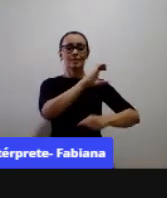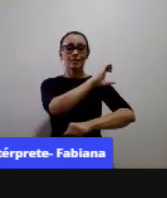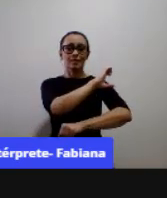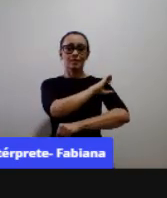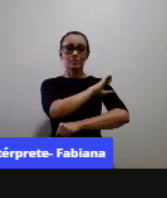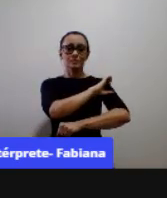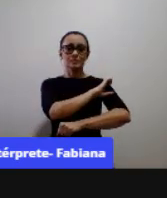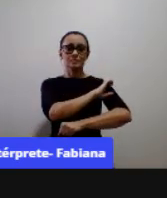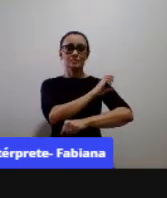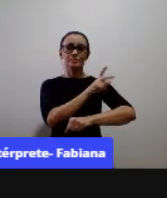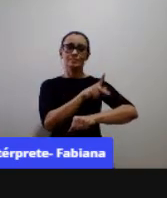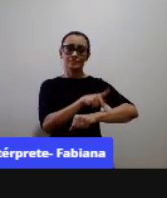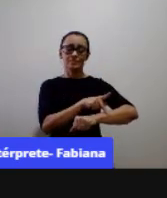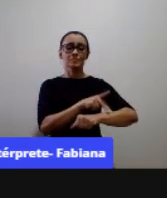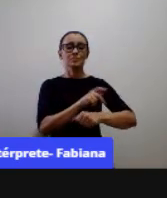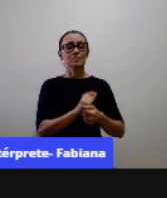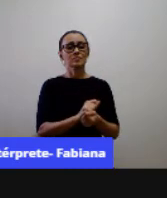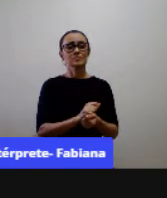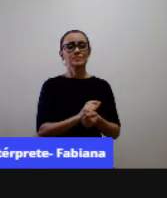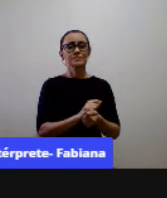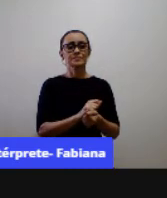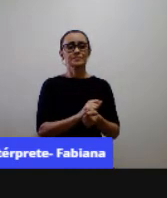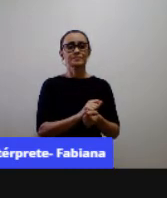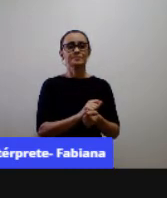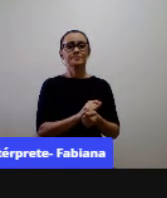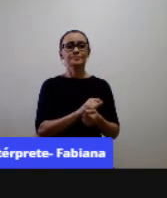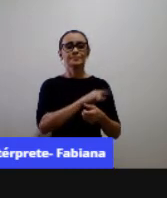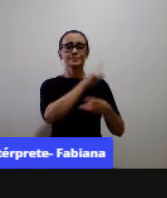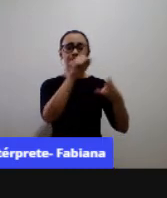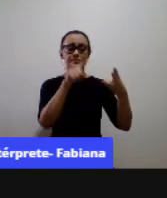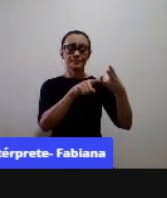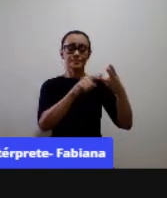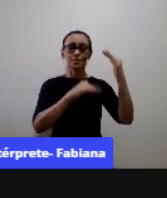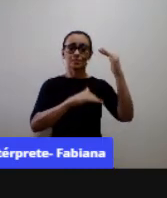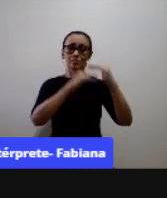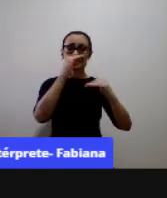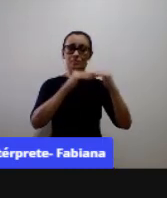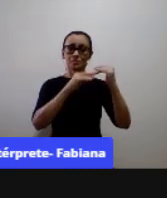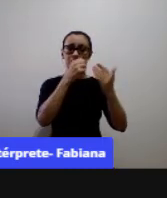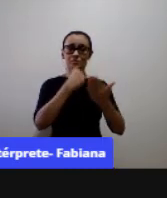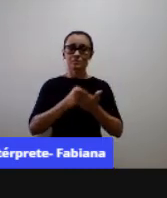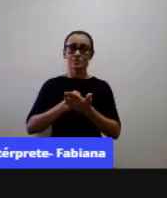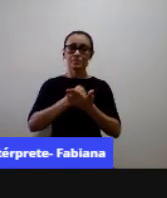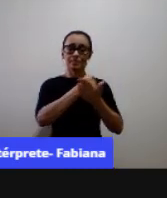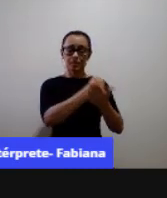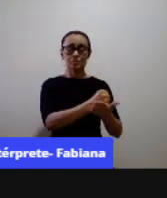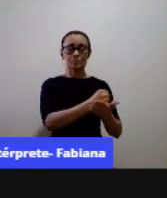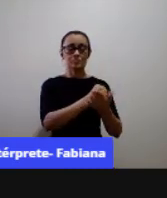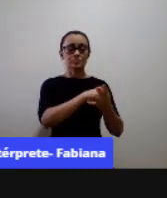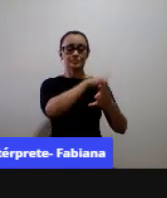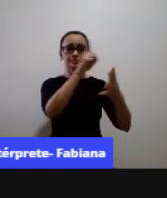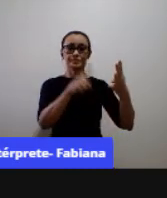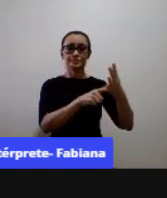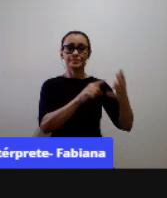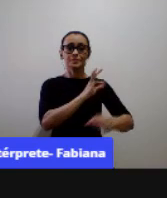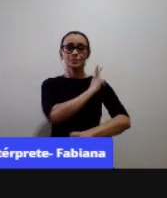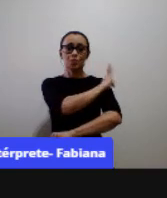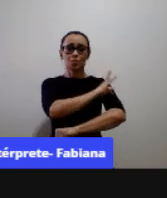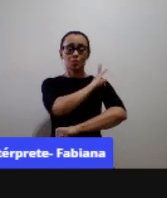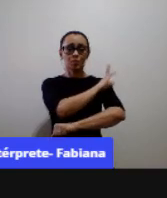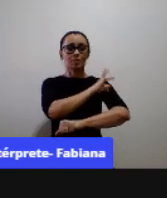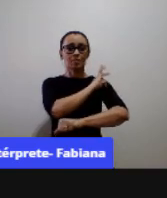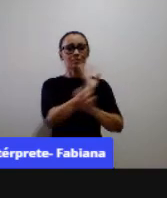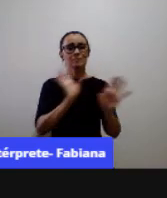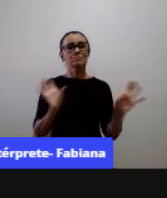ou orientação pedagógica, o profissional de apoio e o técnico da educação especial que acompanha a